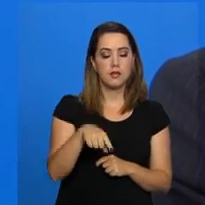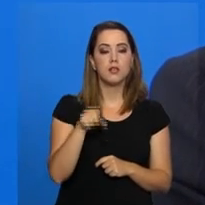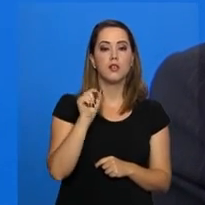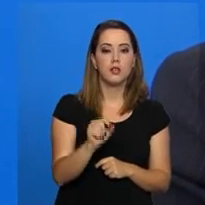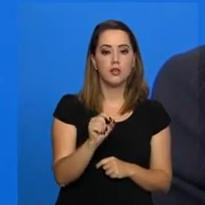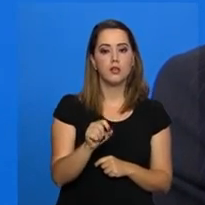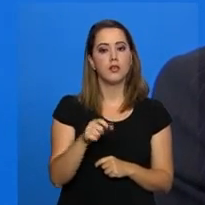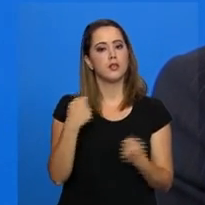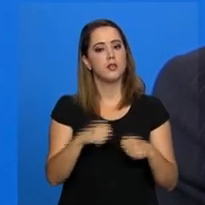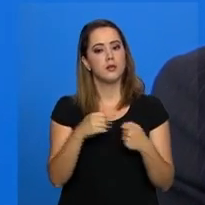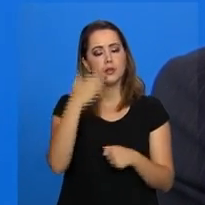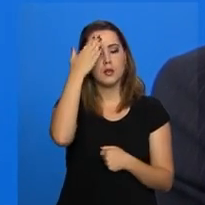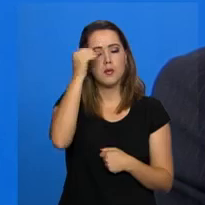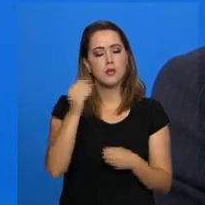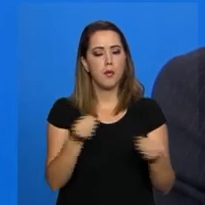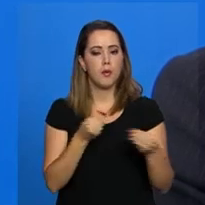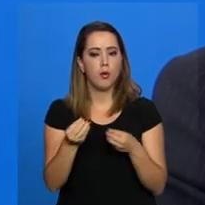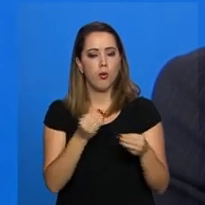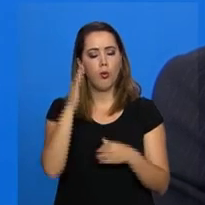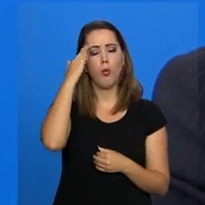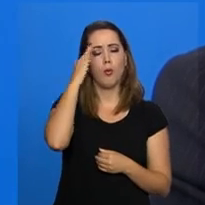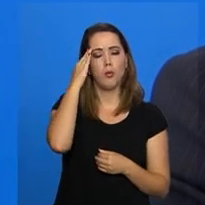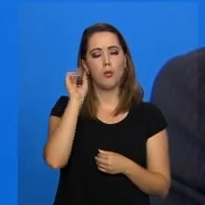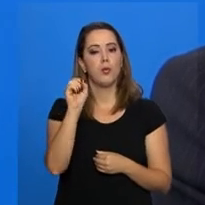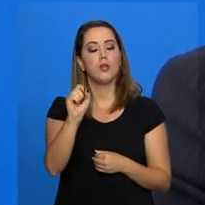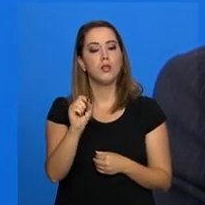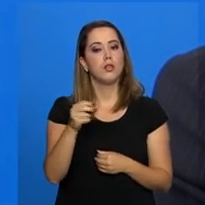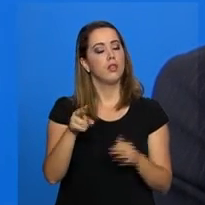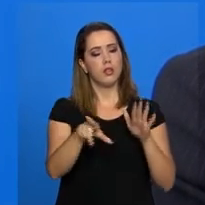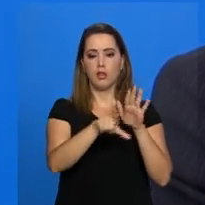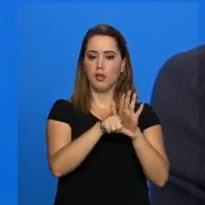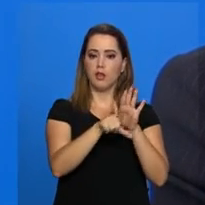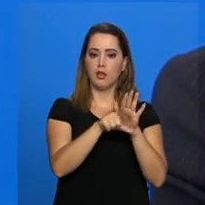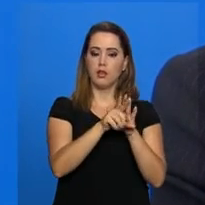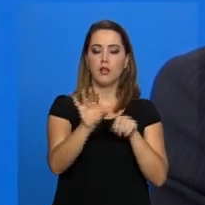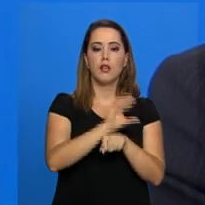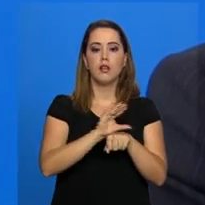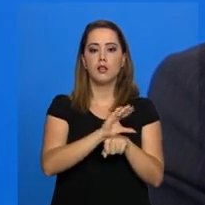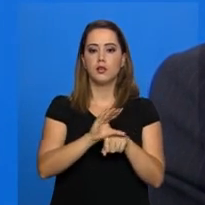se há um novo espaço de compreensão da norma constitucional. Há conceitos que estão